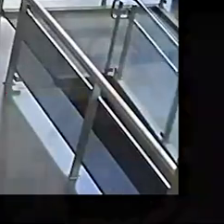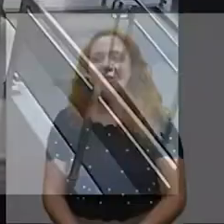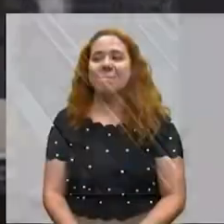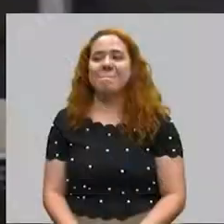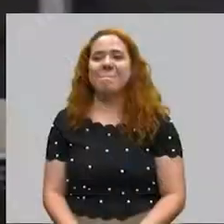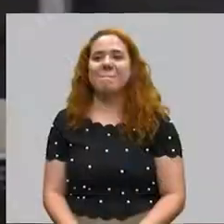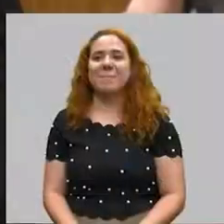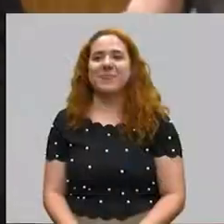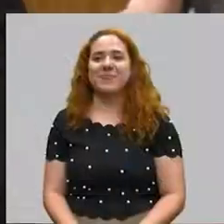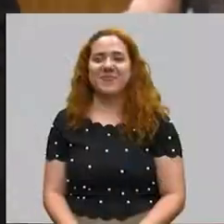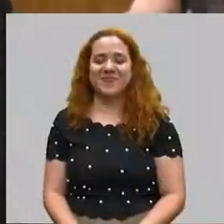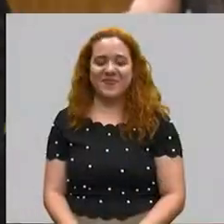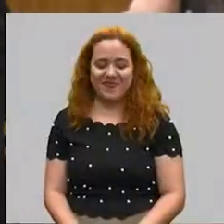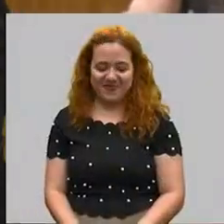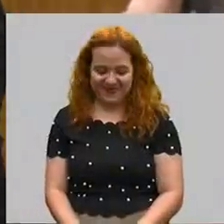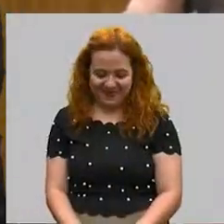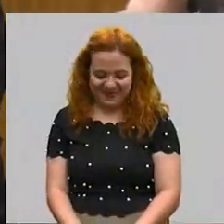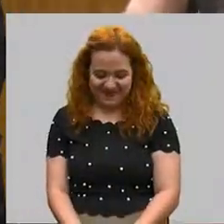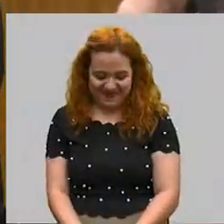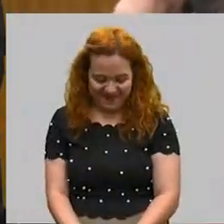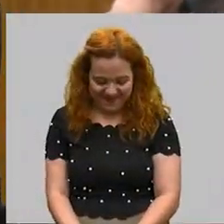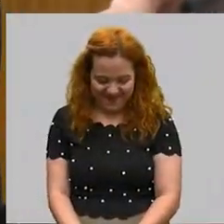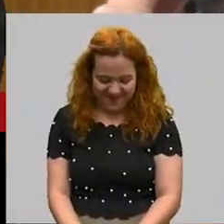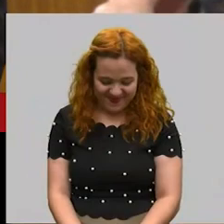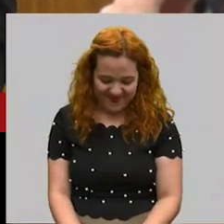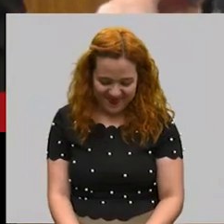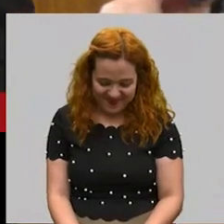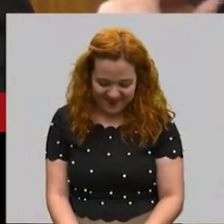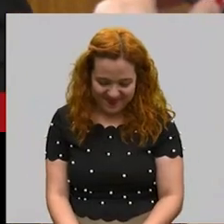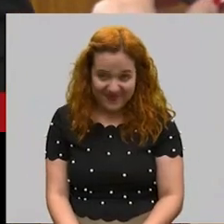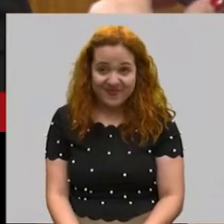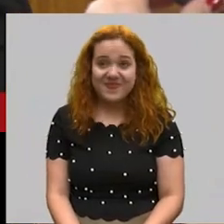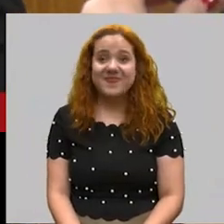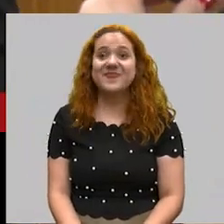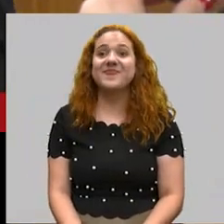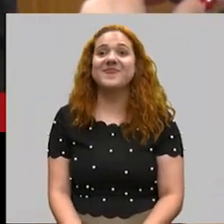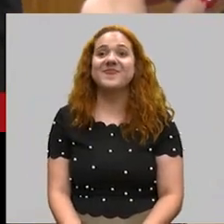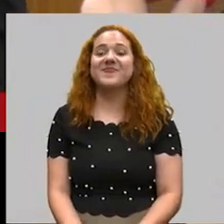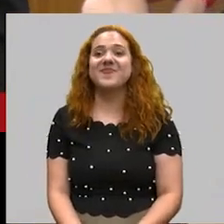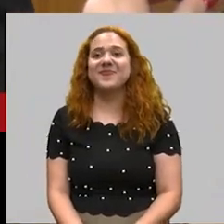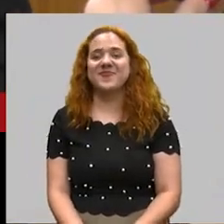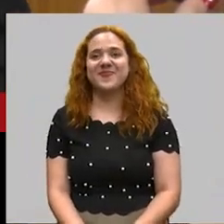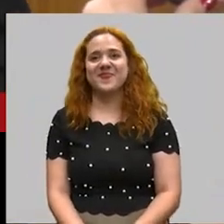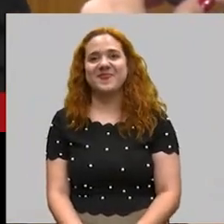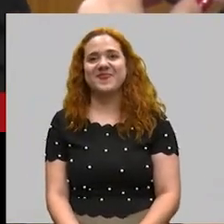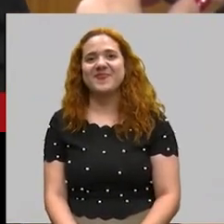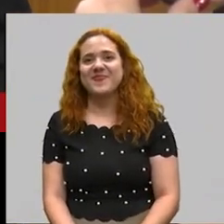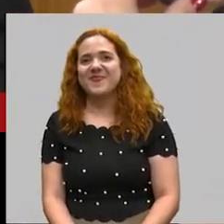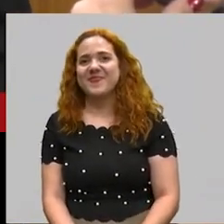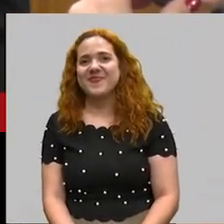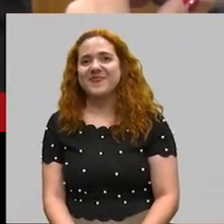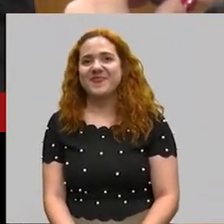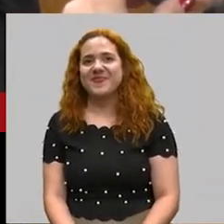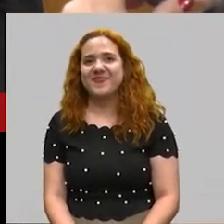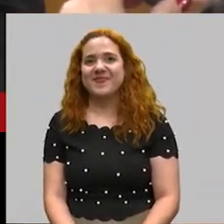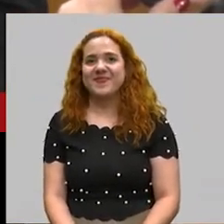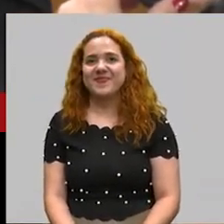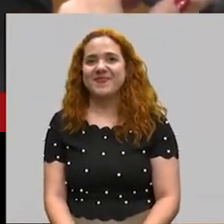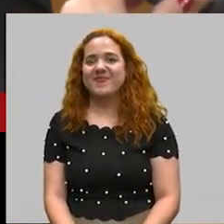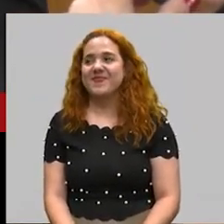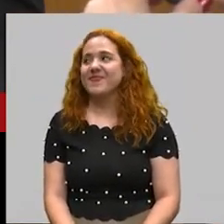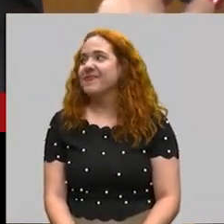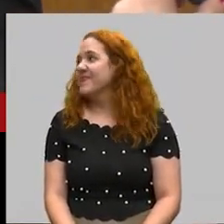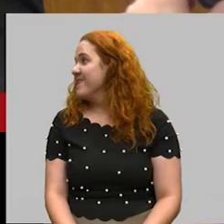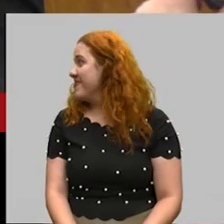não dá até a guarda boa tá difícil de Cadê a flor que tava ali poluição comeu